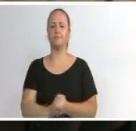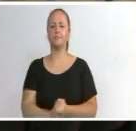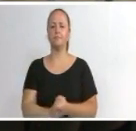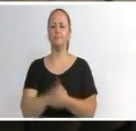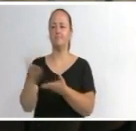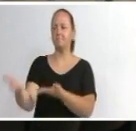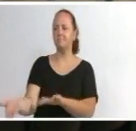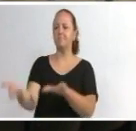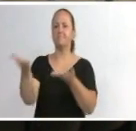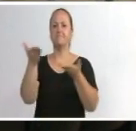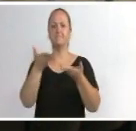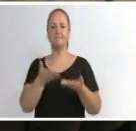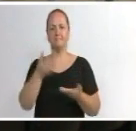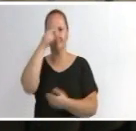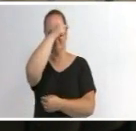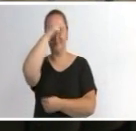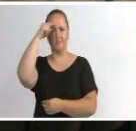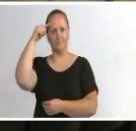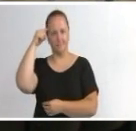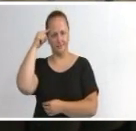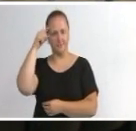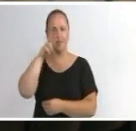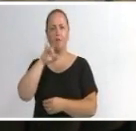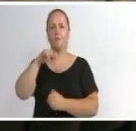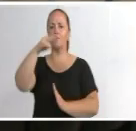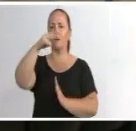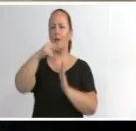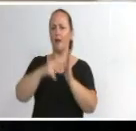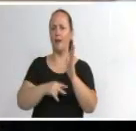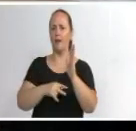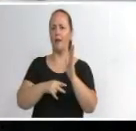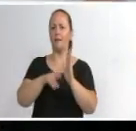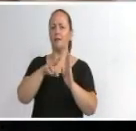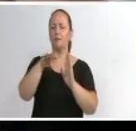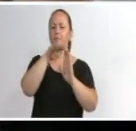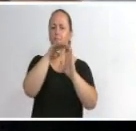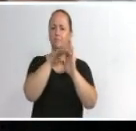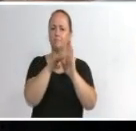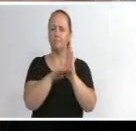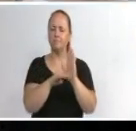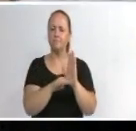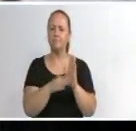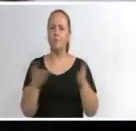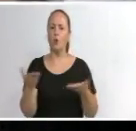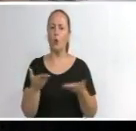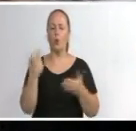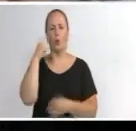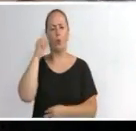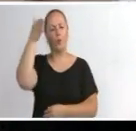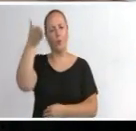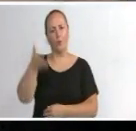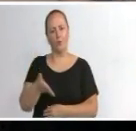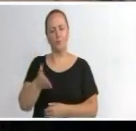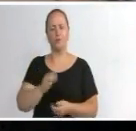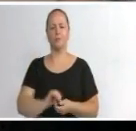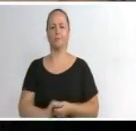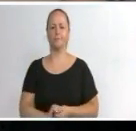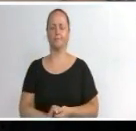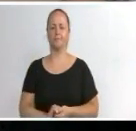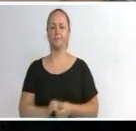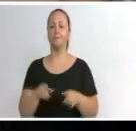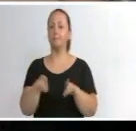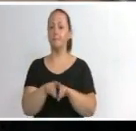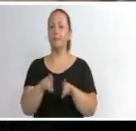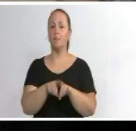vice-presidente desta casa, vereador Marcos da Rosa, para que nós, em conjunto, possamos fazer a leitura do expediente desta sessão ordinária.